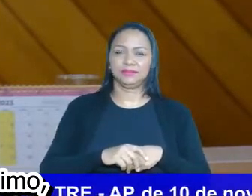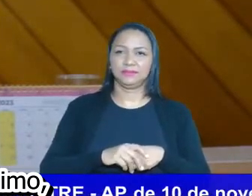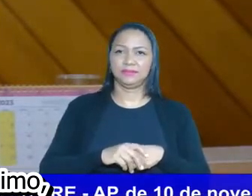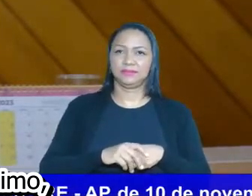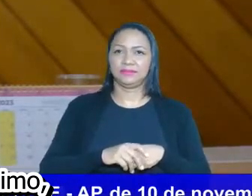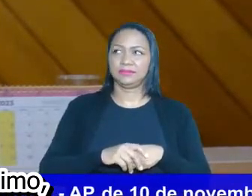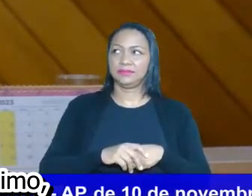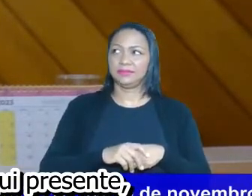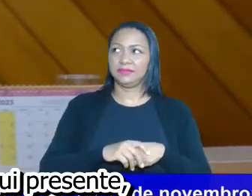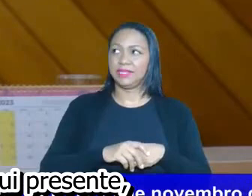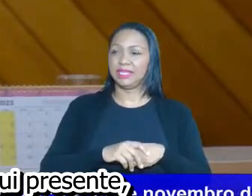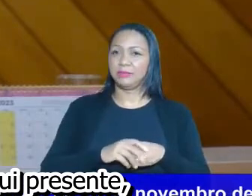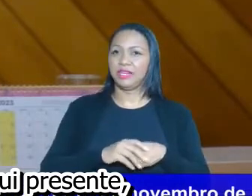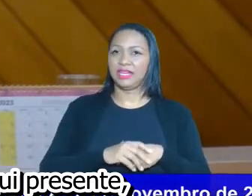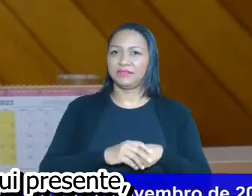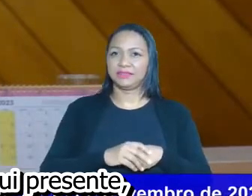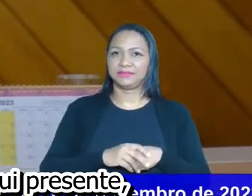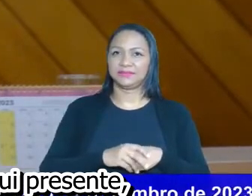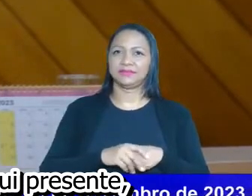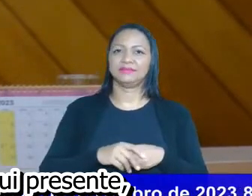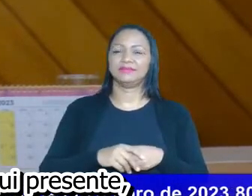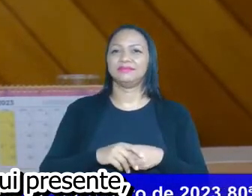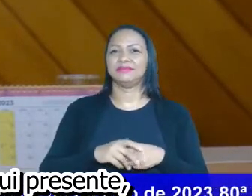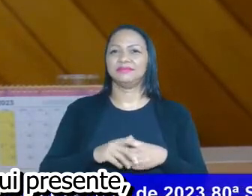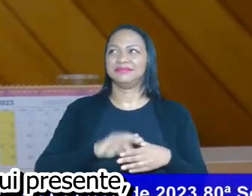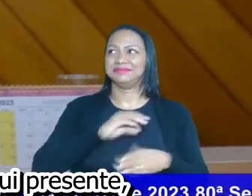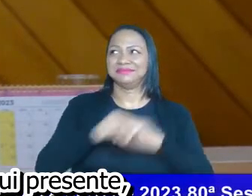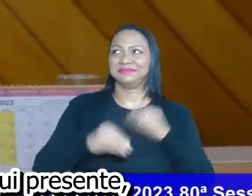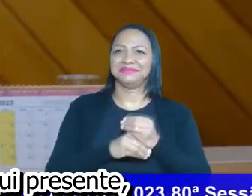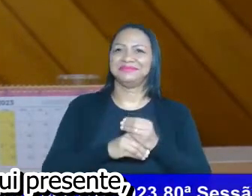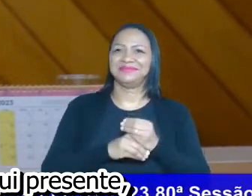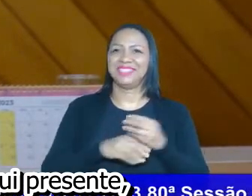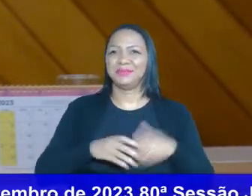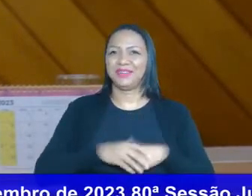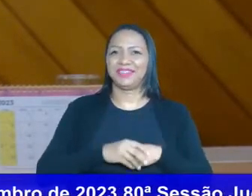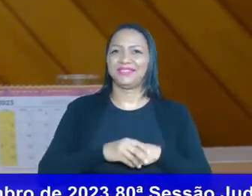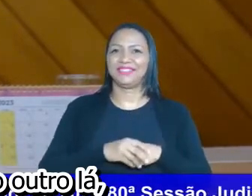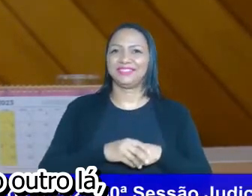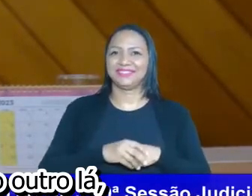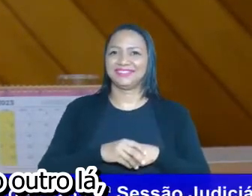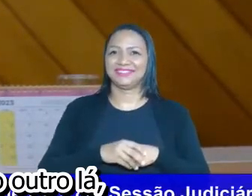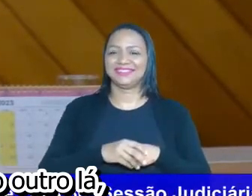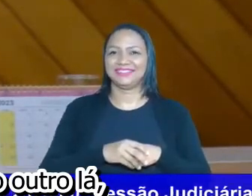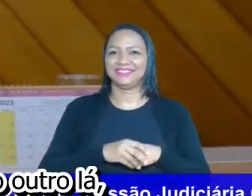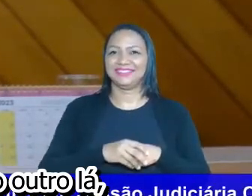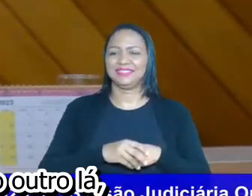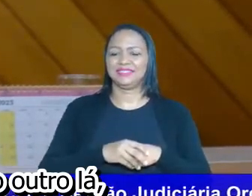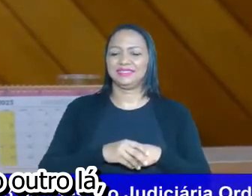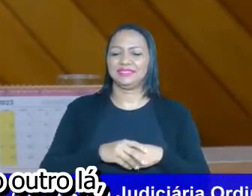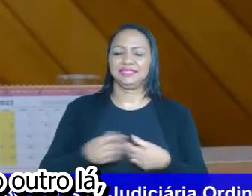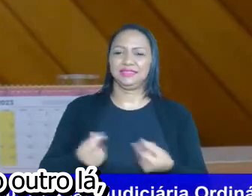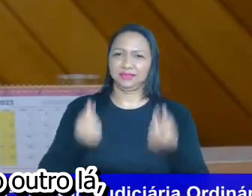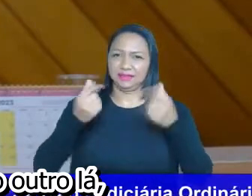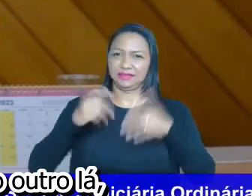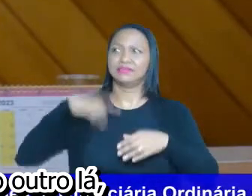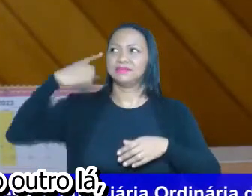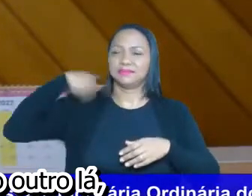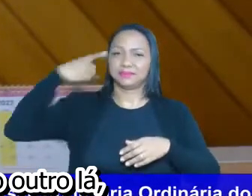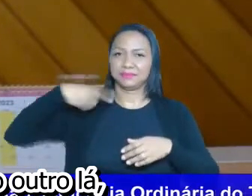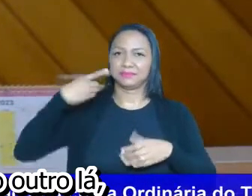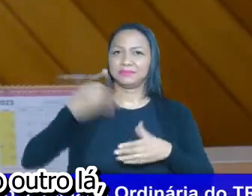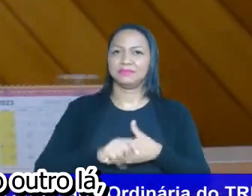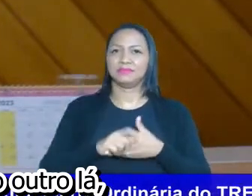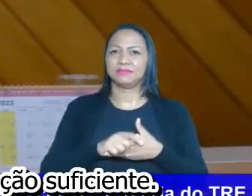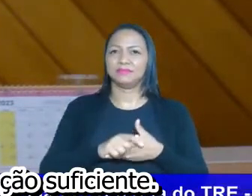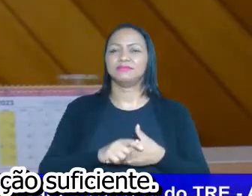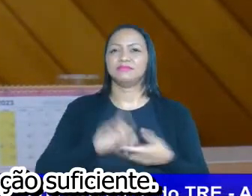ou no mínimo, melhor dizendo, aprovação com ressalva. No caso aqui presente, tanto o serviço de honorário de advogado, quanto o